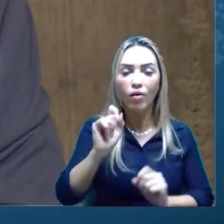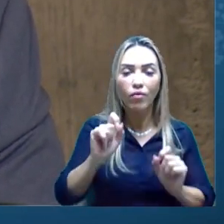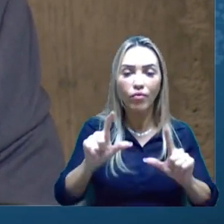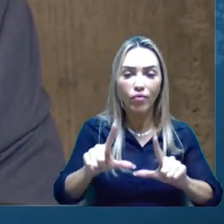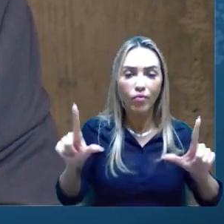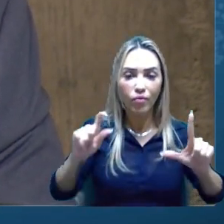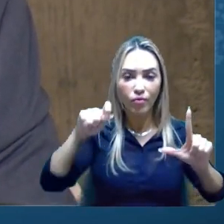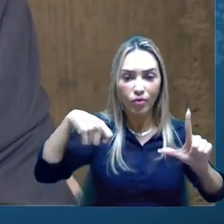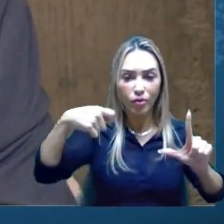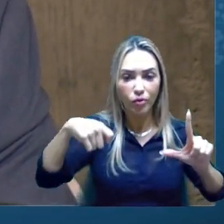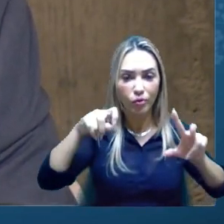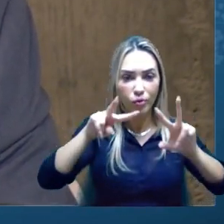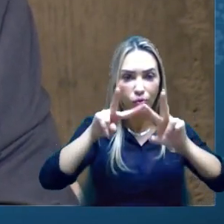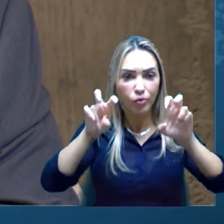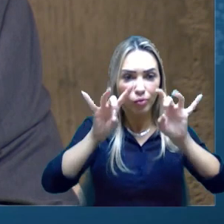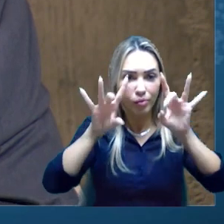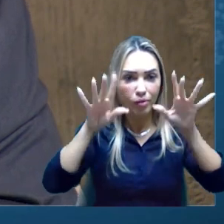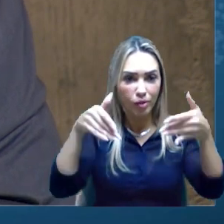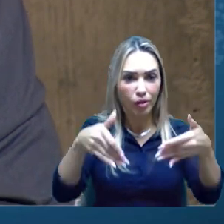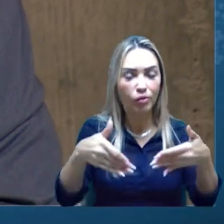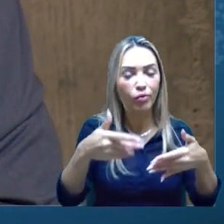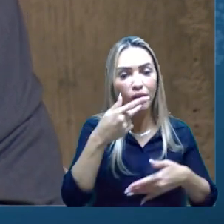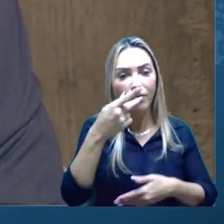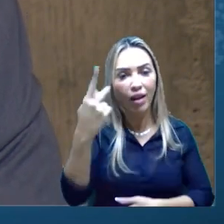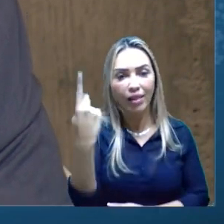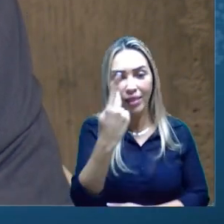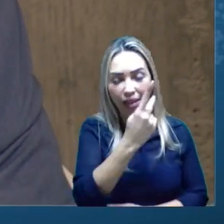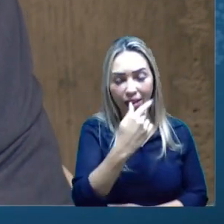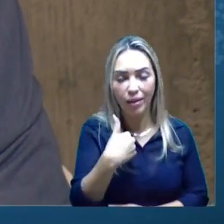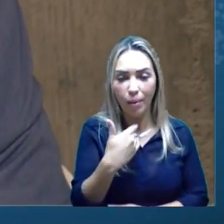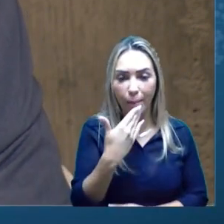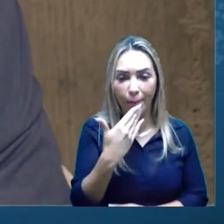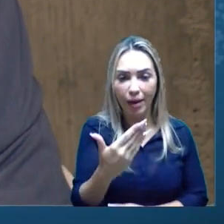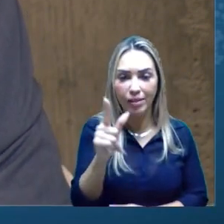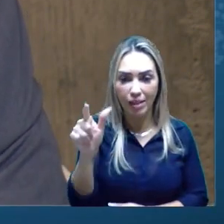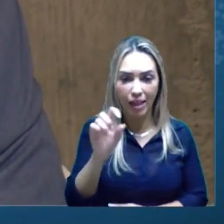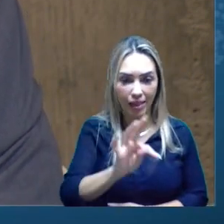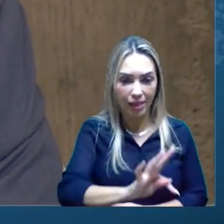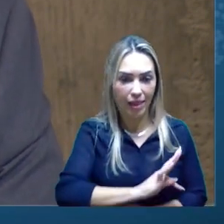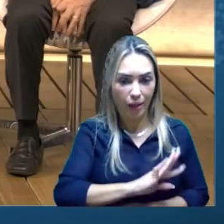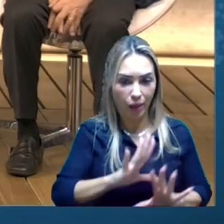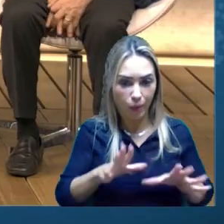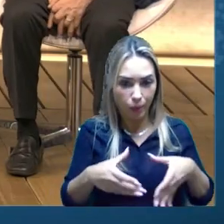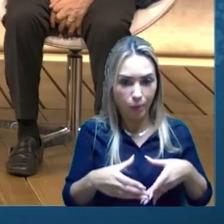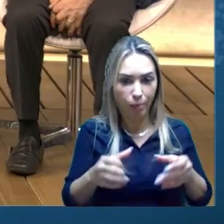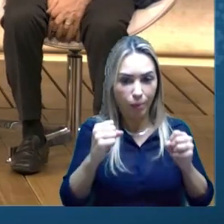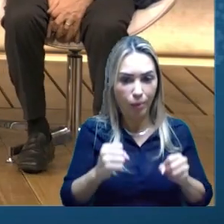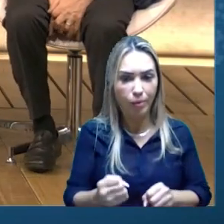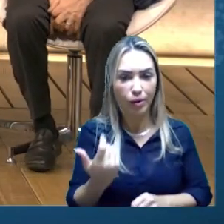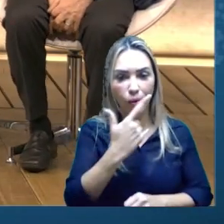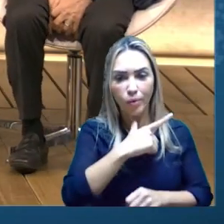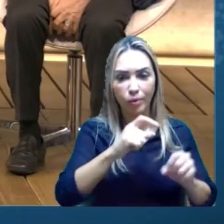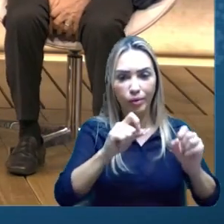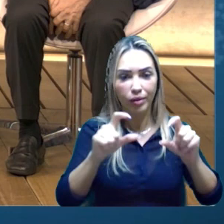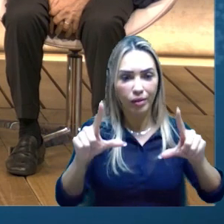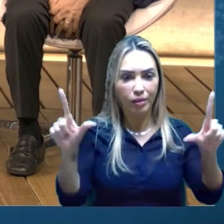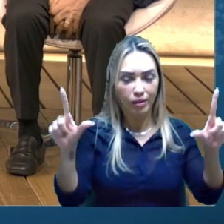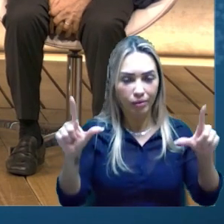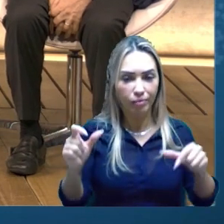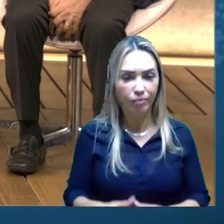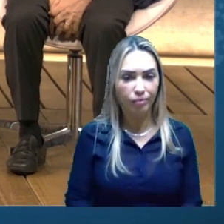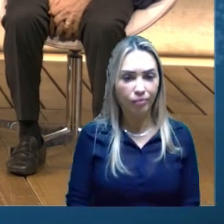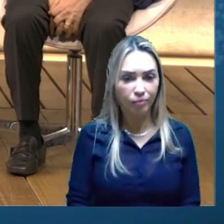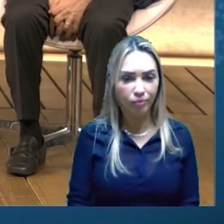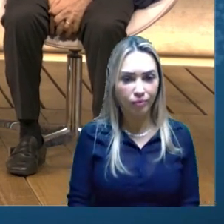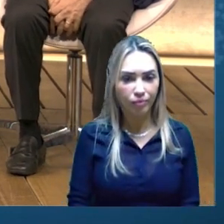a respeito da fala dela, e eu peço que a equipe técnica possa colocar aí na tela. Então,